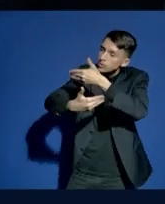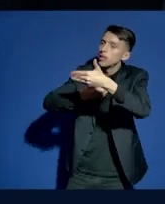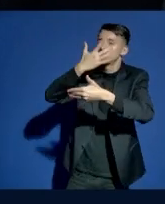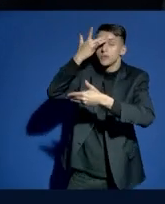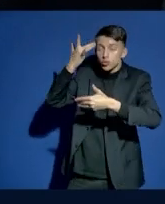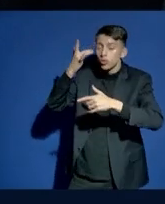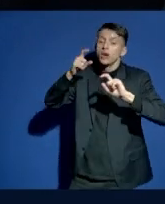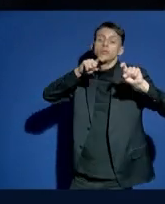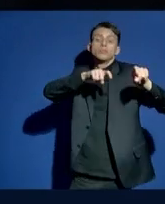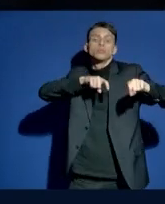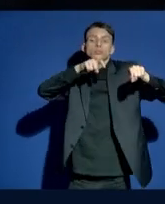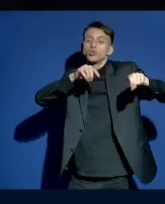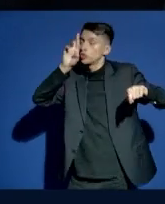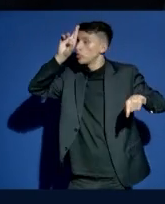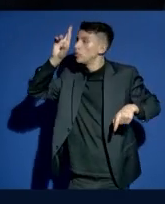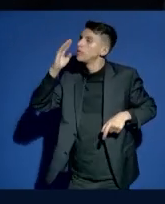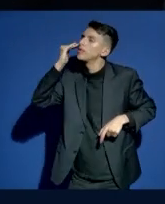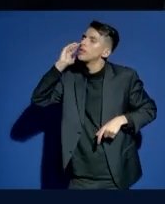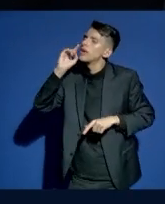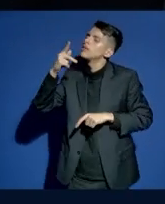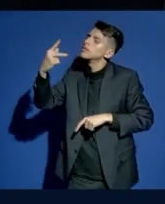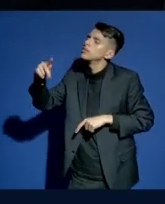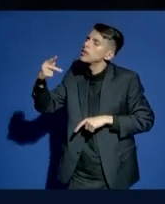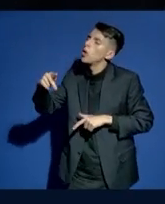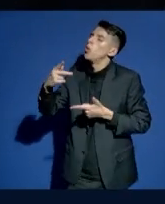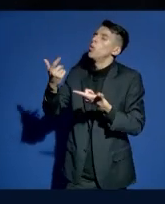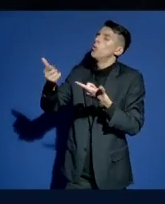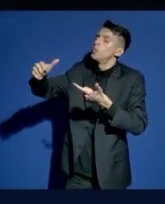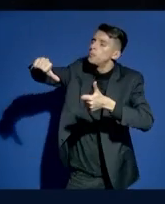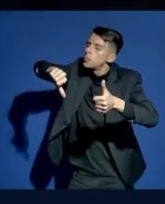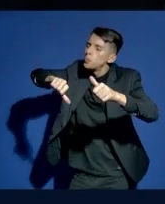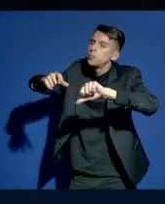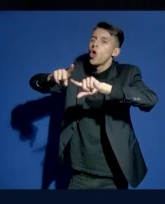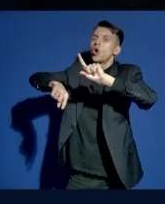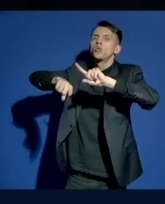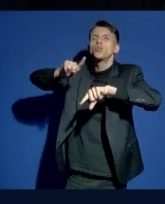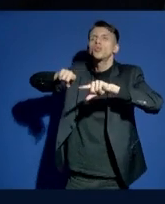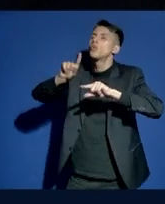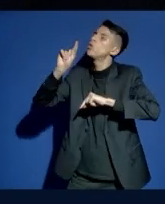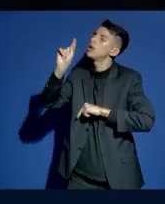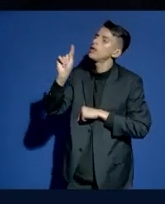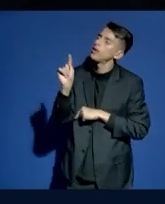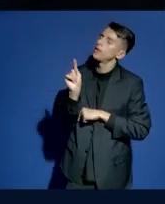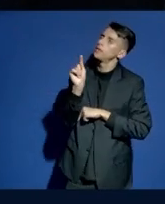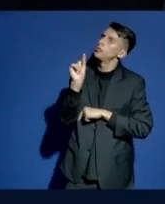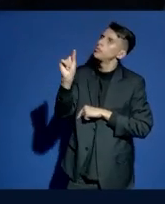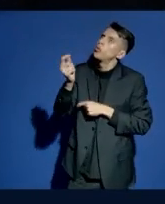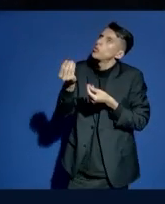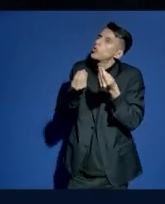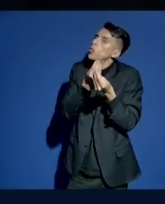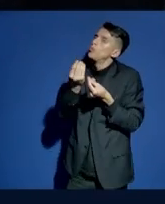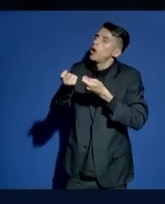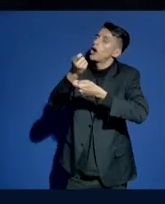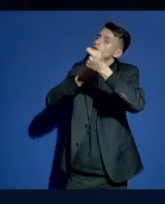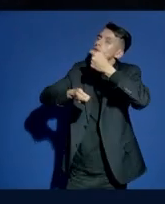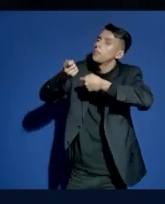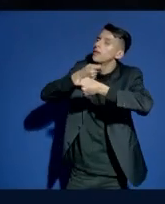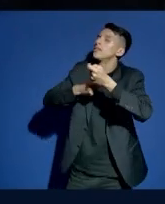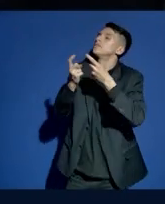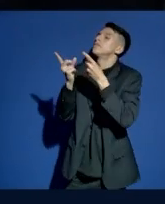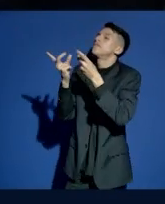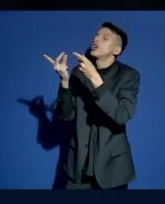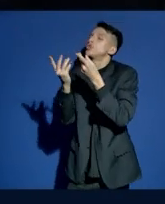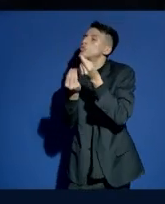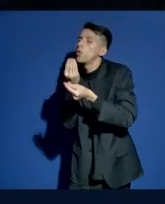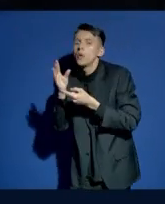rural entender o teu produto, até porque ele é um produto técnico, e como que você administra, do ponto de vista comercial,